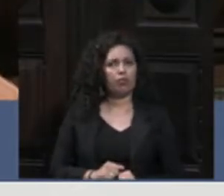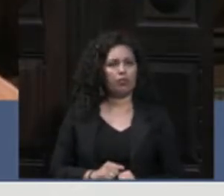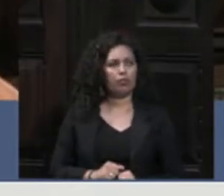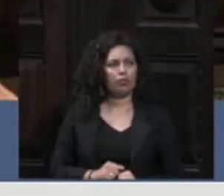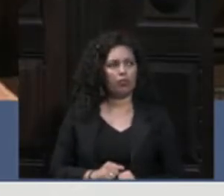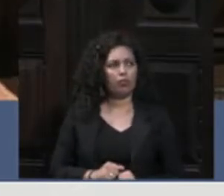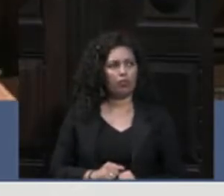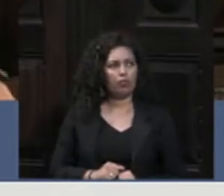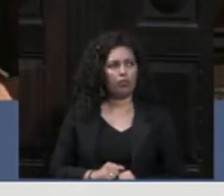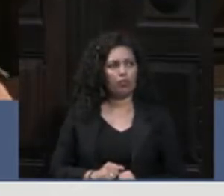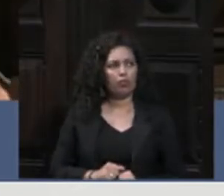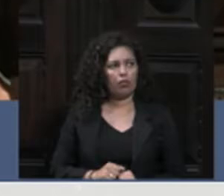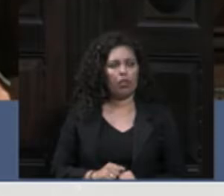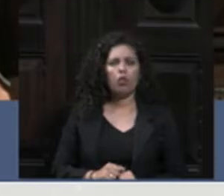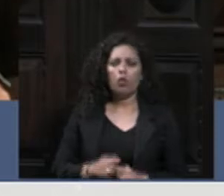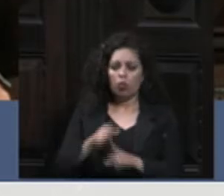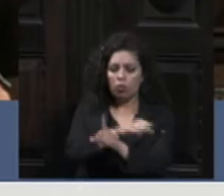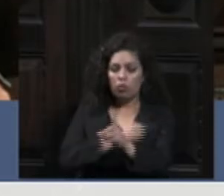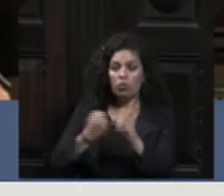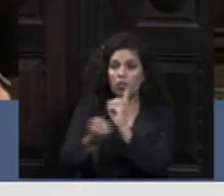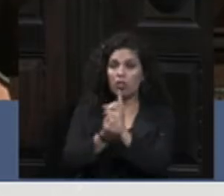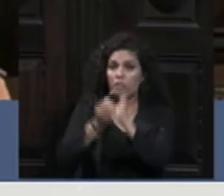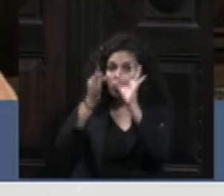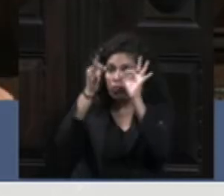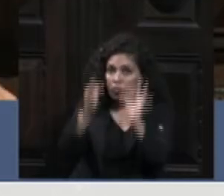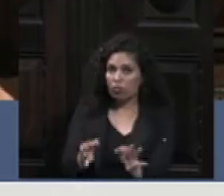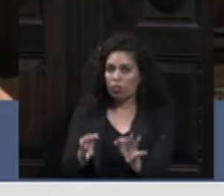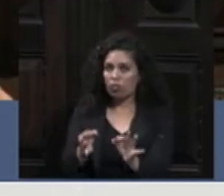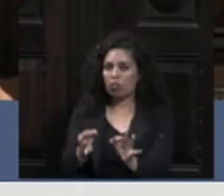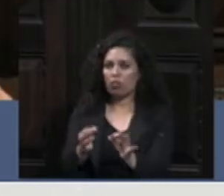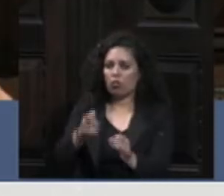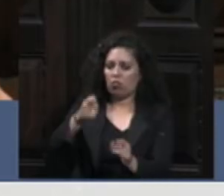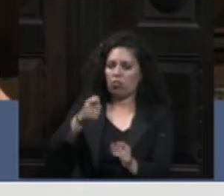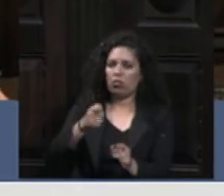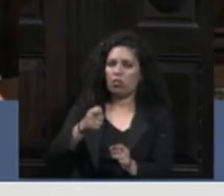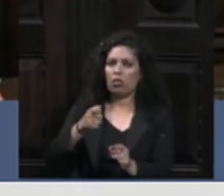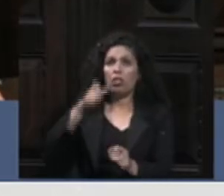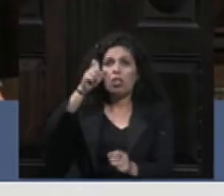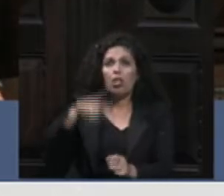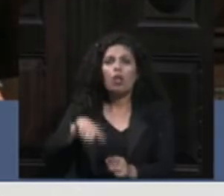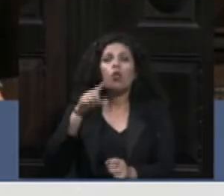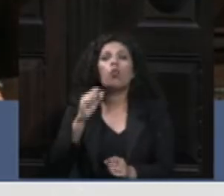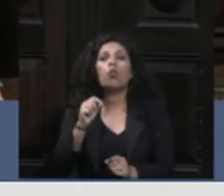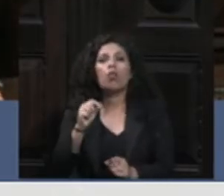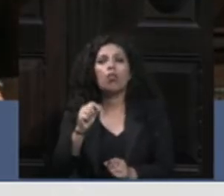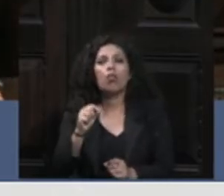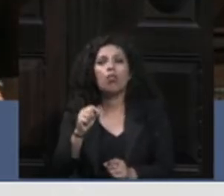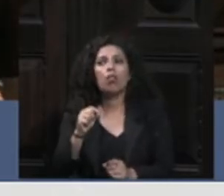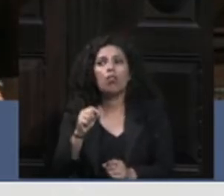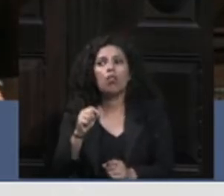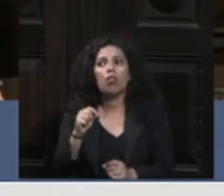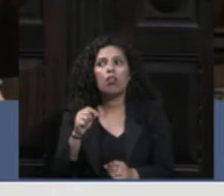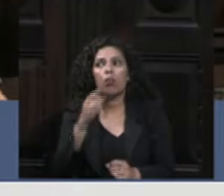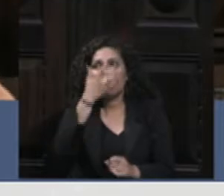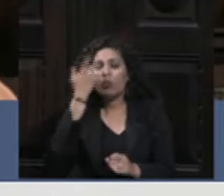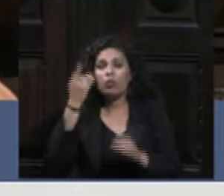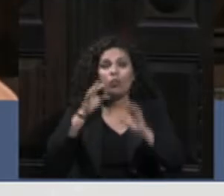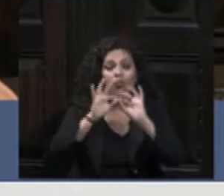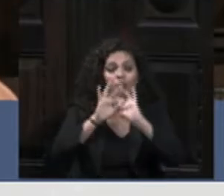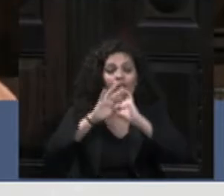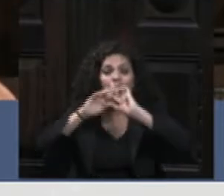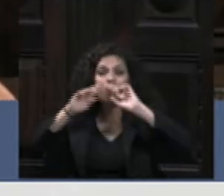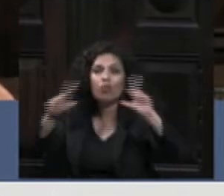O bom de uma sociedade democrática é a diversidade e a aceitação